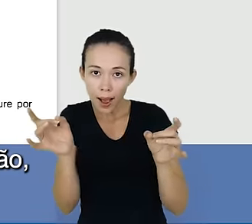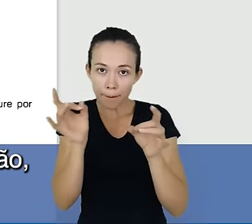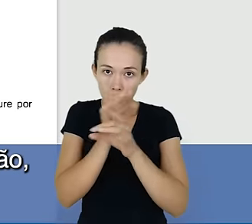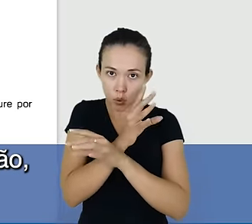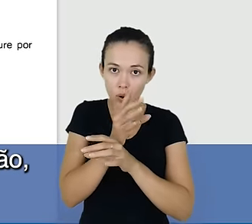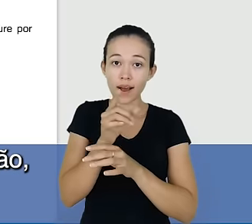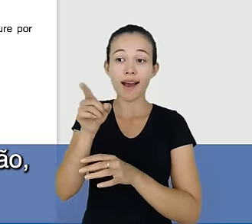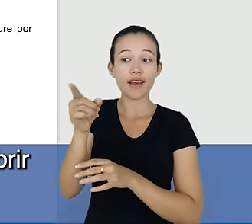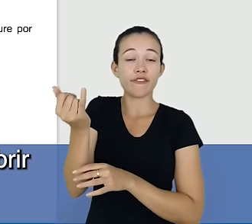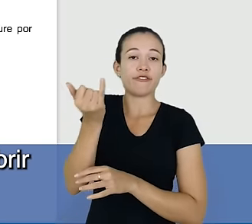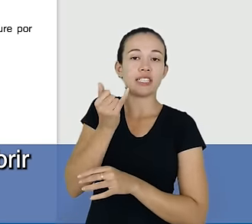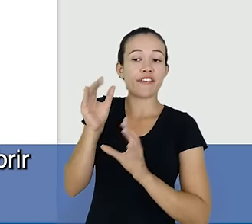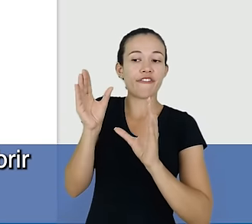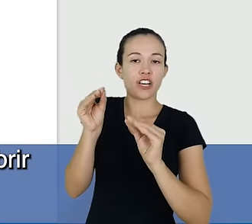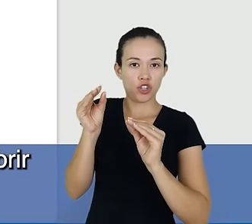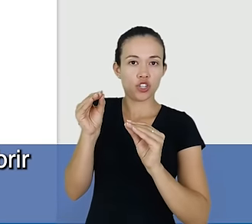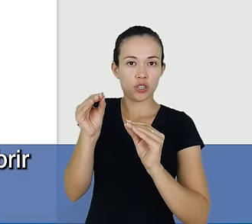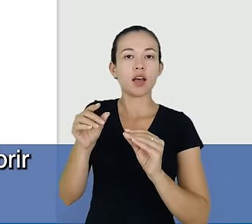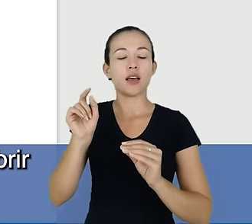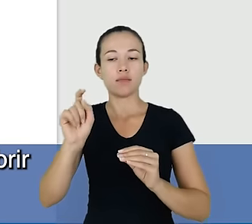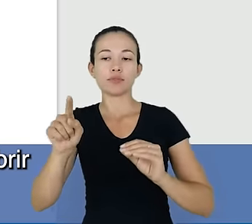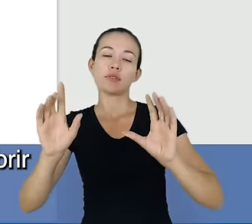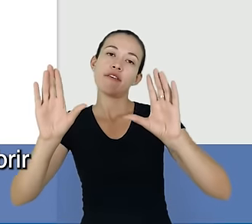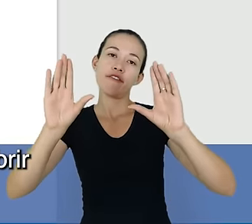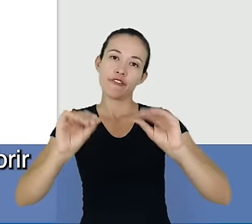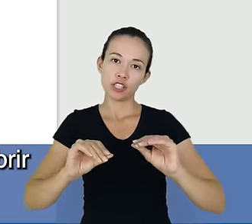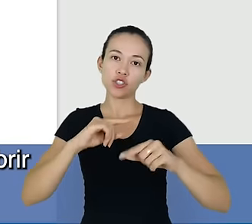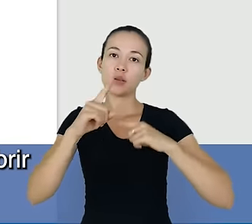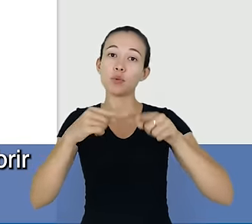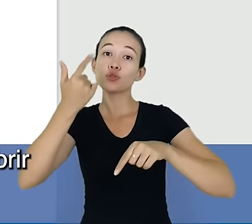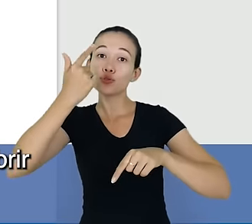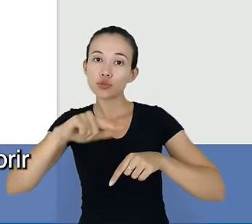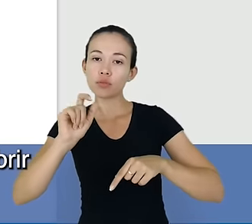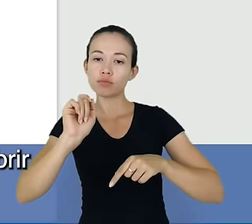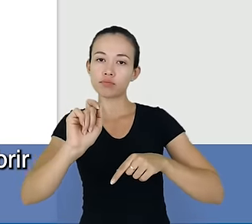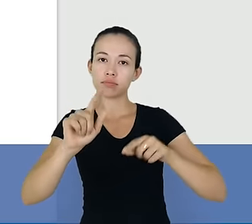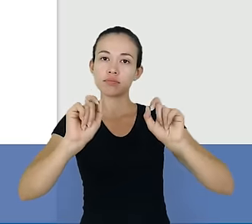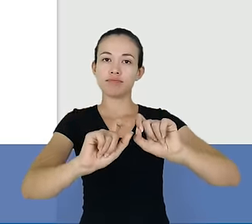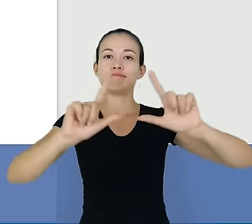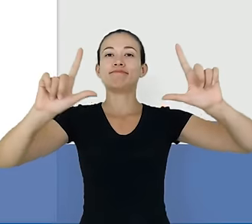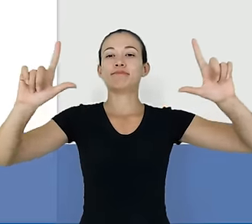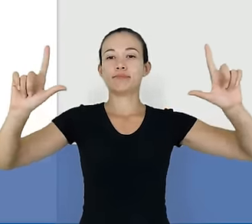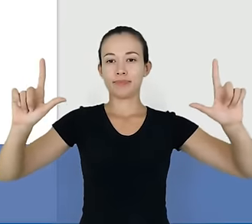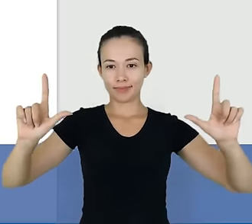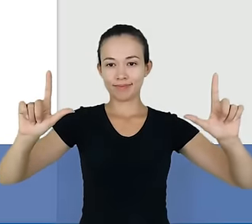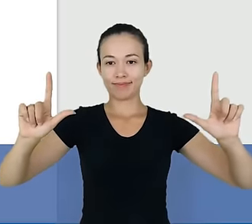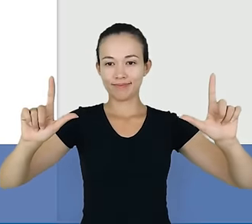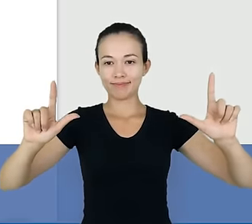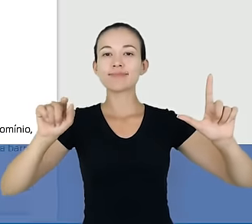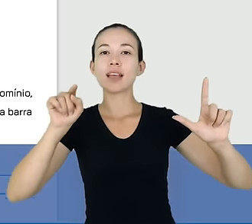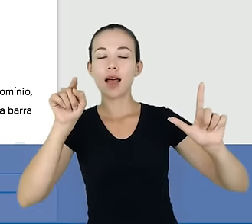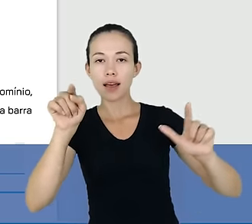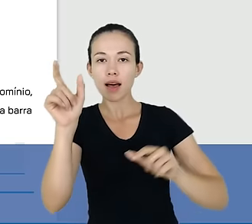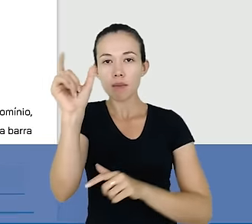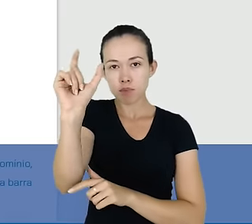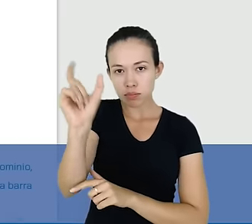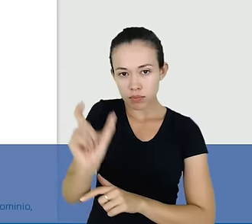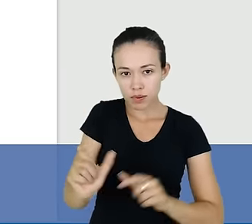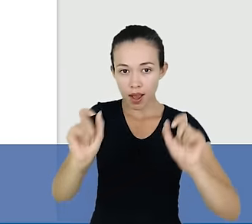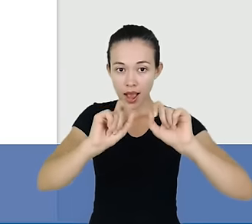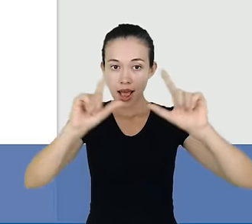fechar E aí depois você clica de novo para abrir e ele faz a abertura do programa e fica com esse